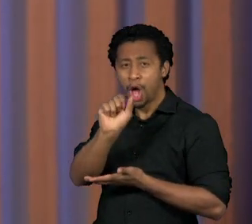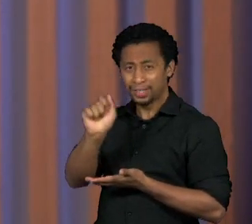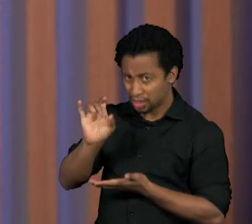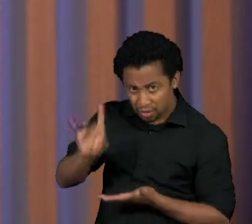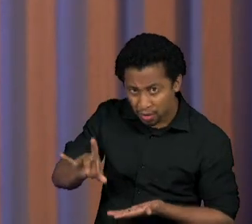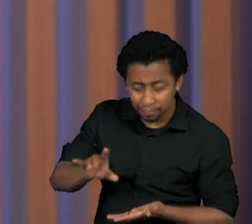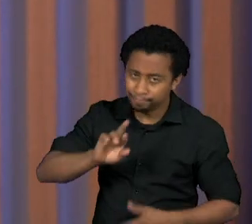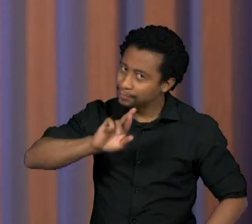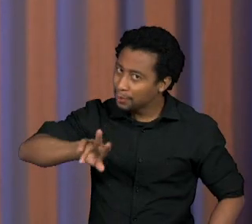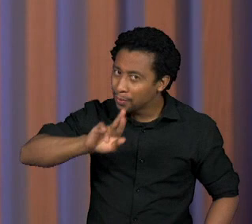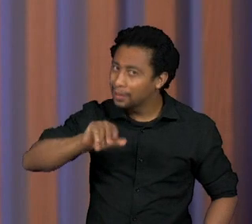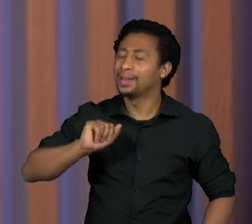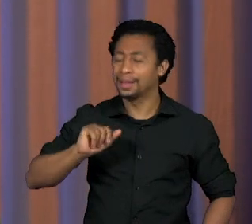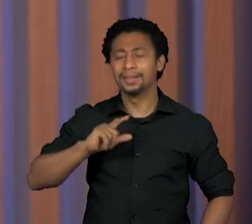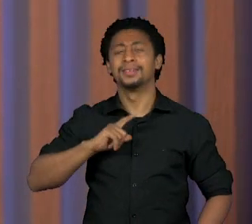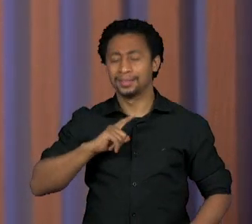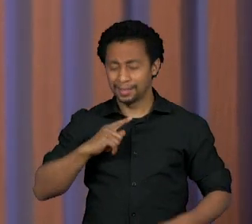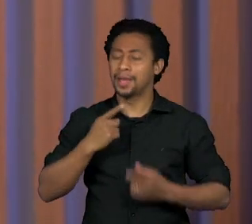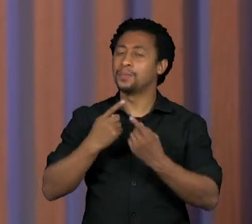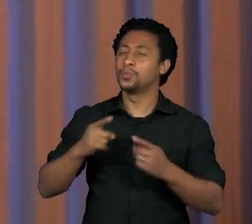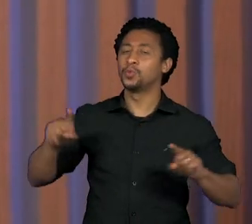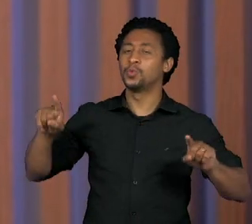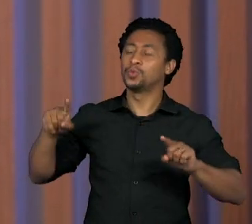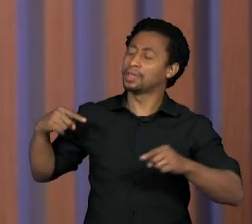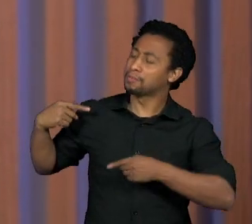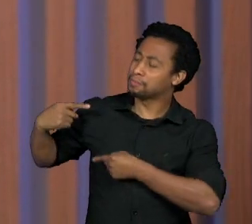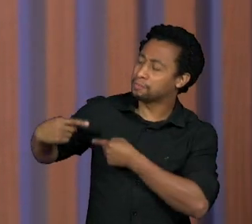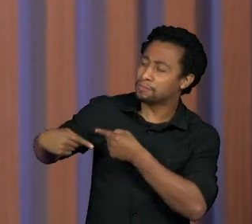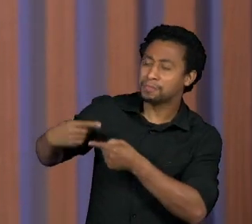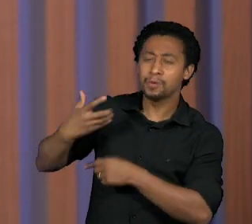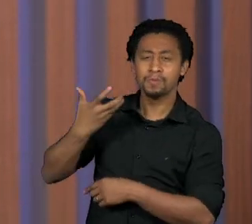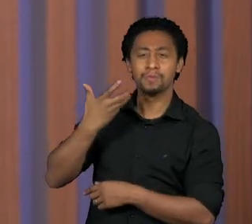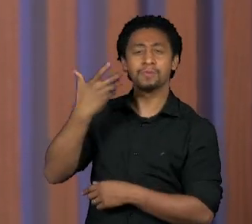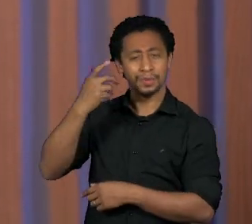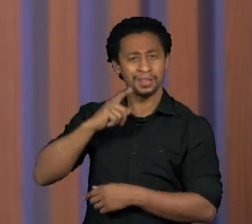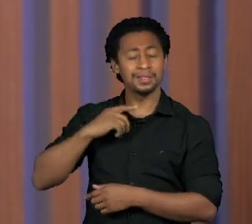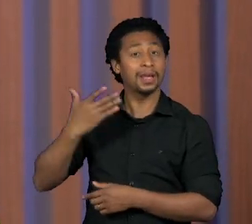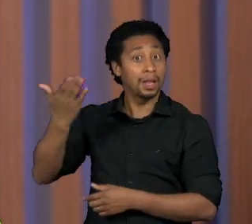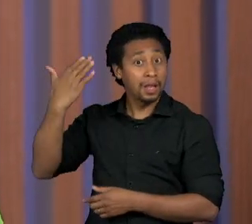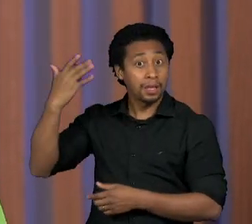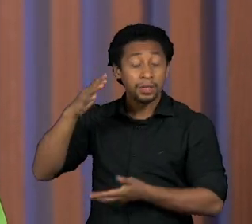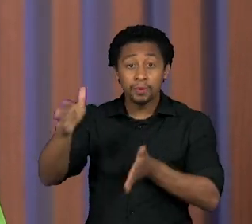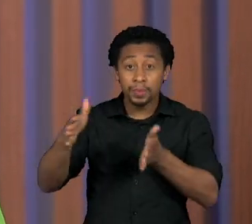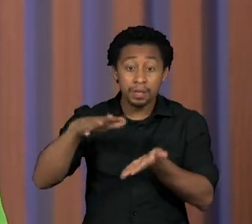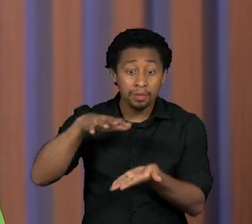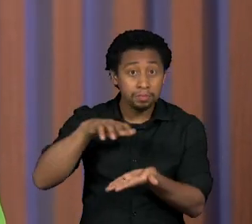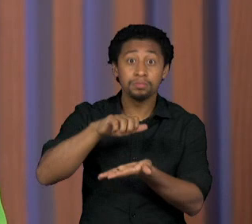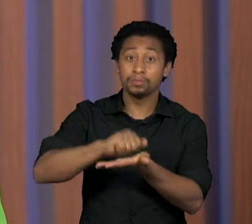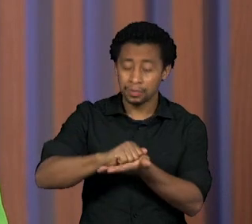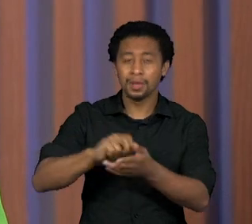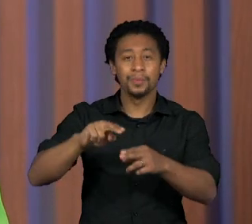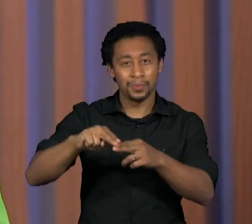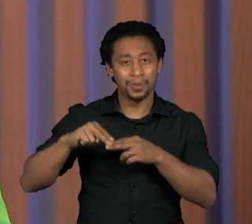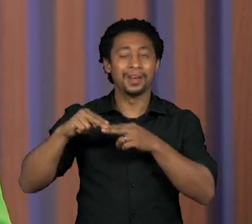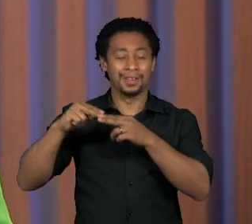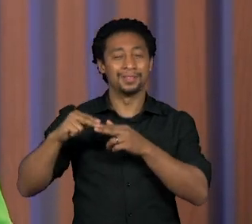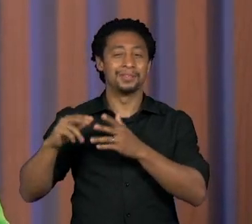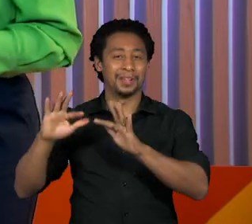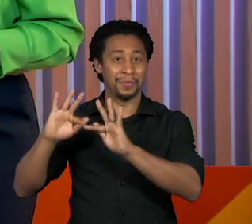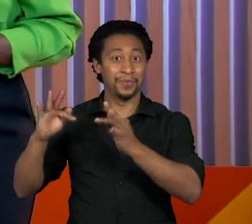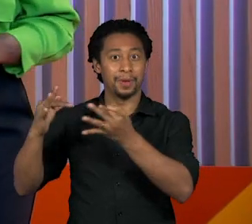existe desde o período colonial, quando era predominantemente sacra e ganhou grande impulso com a chegada da família real no